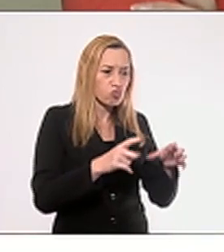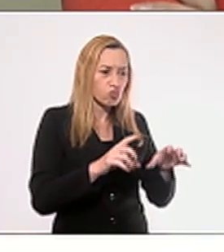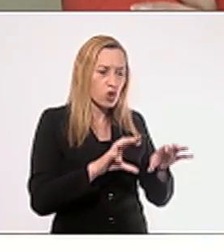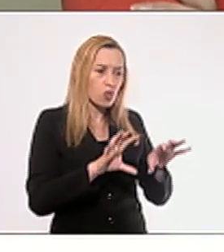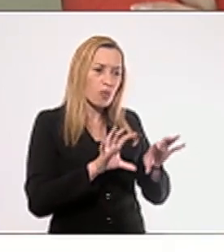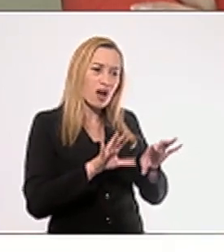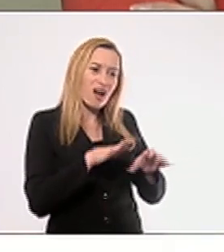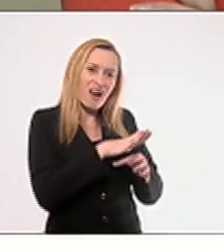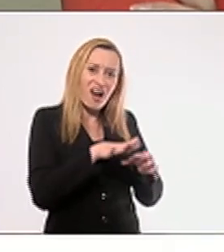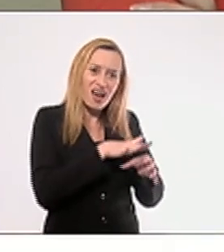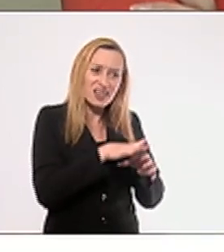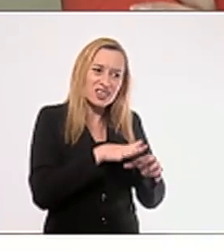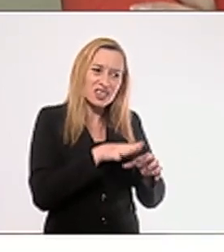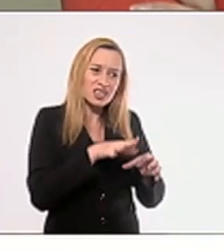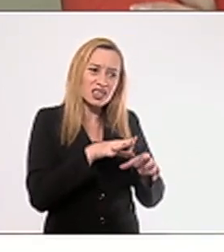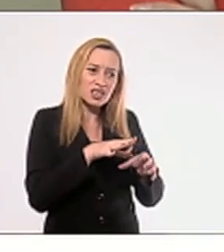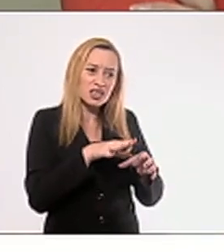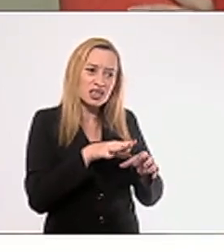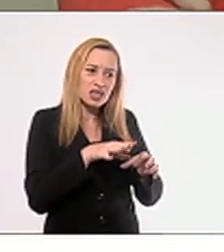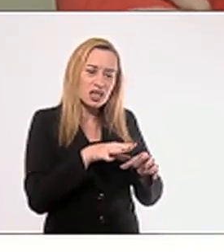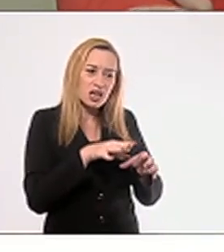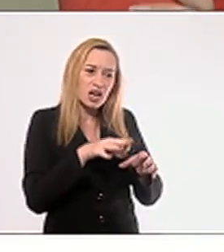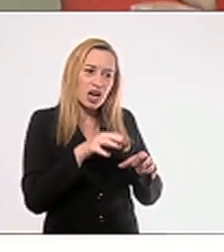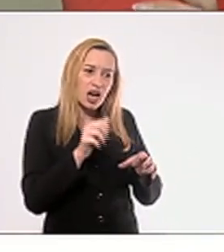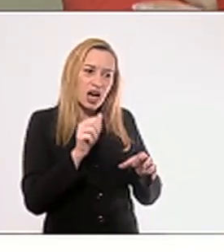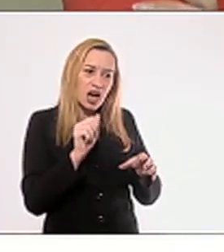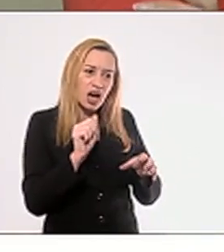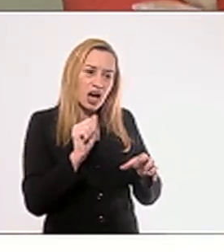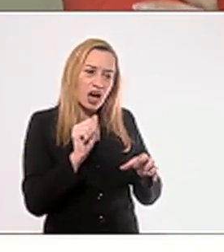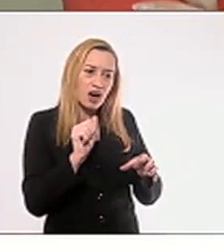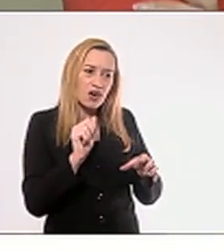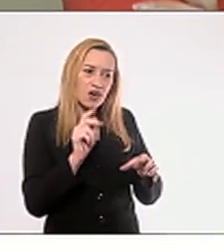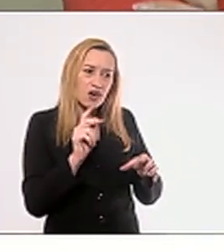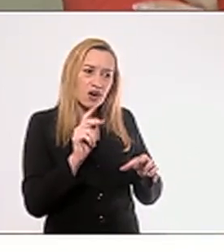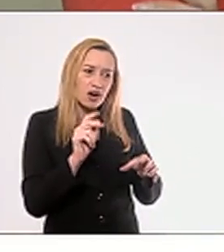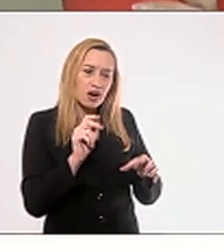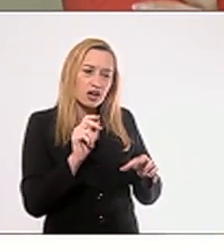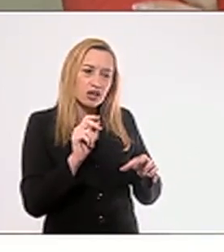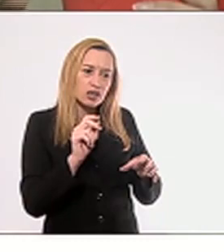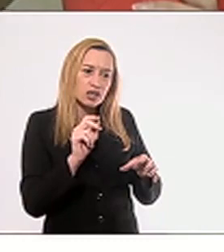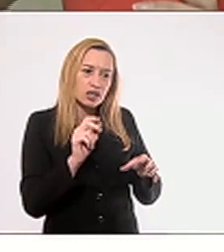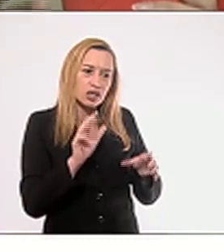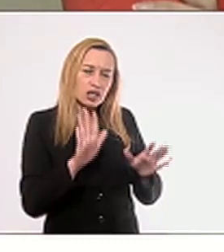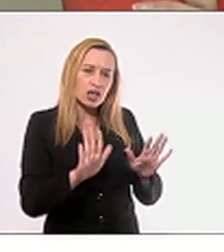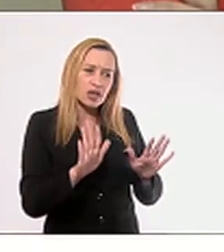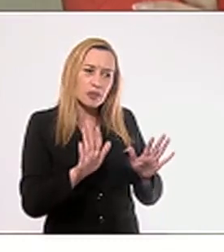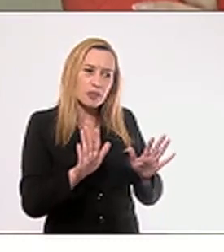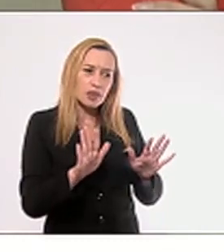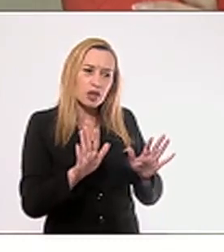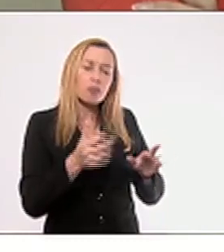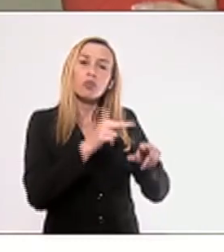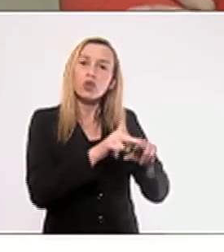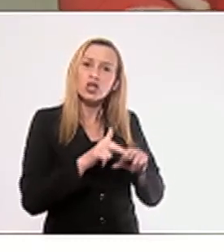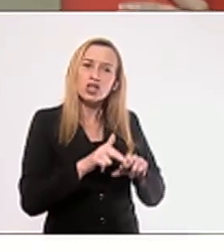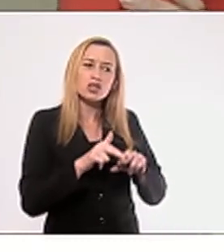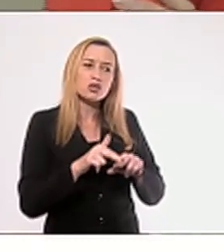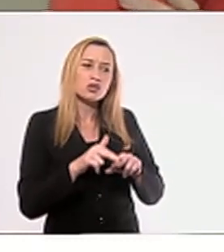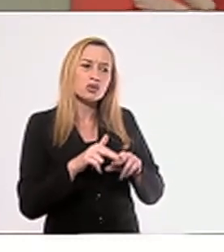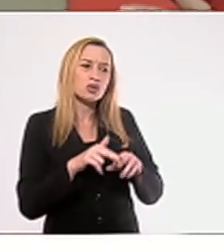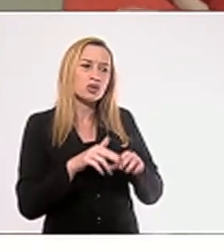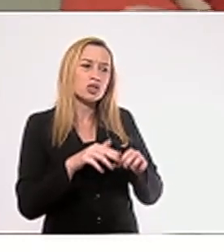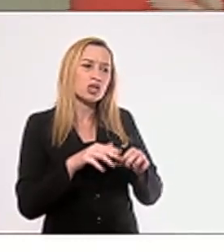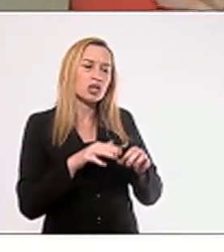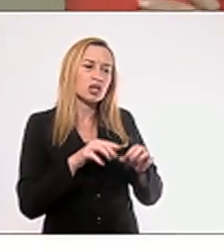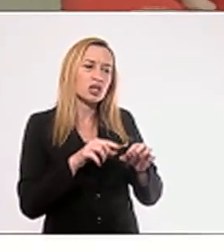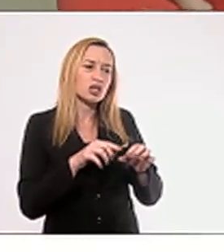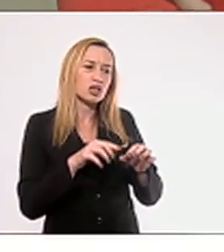que ela possui uma abertura para a atmosfera. A ventosa ela é um ponto, por isso que nas